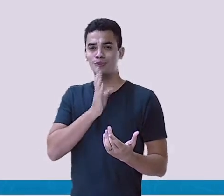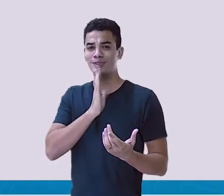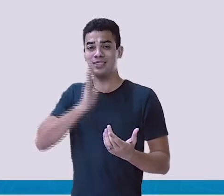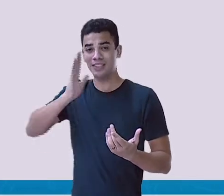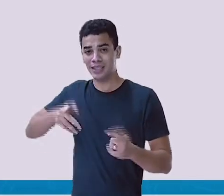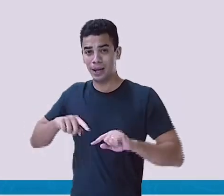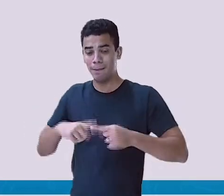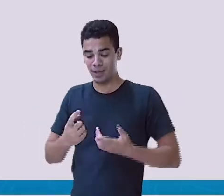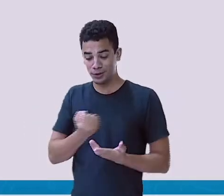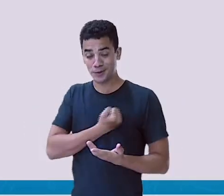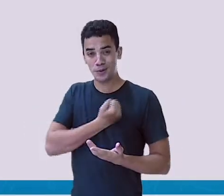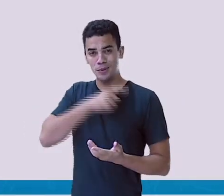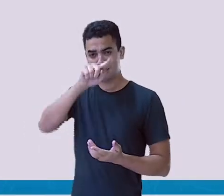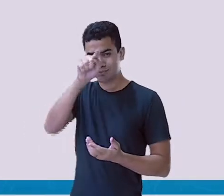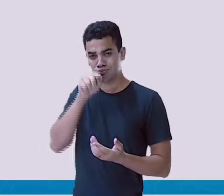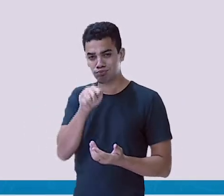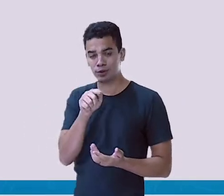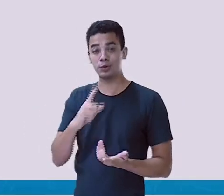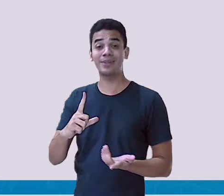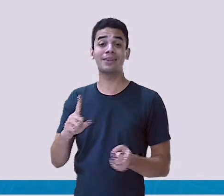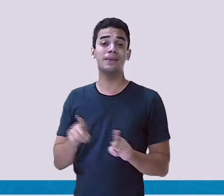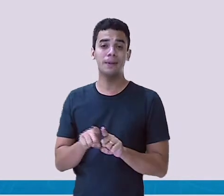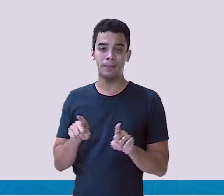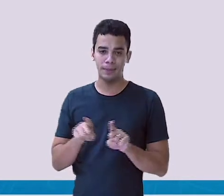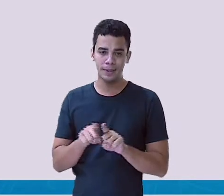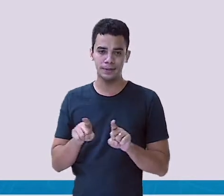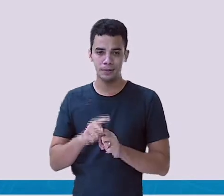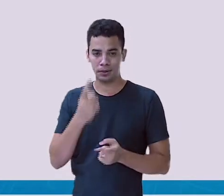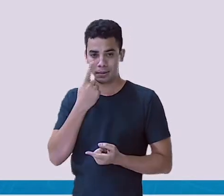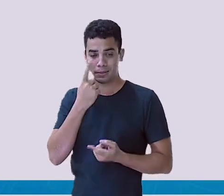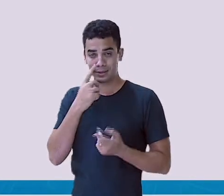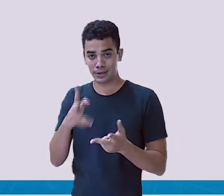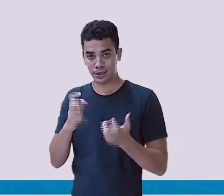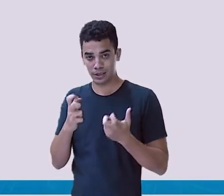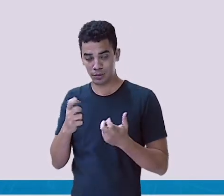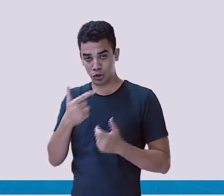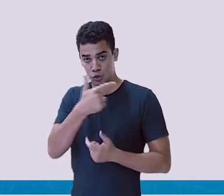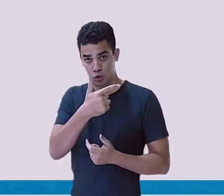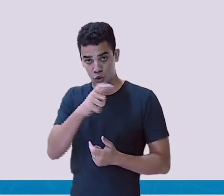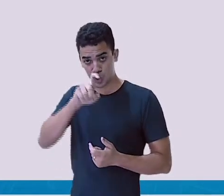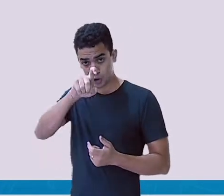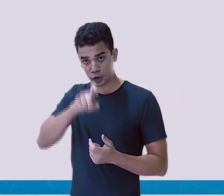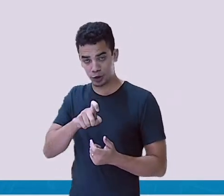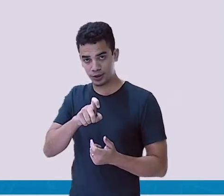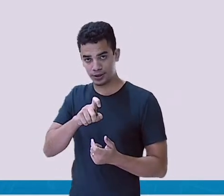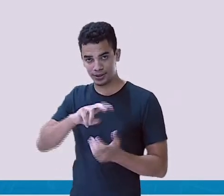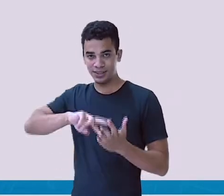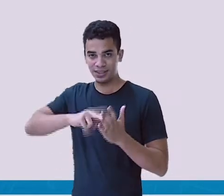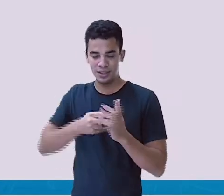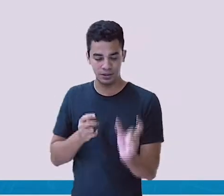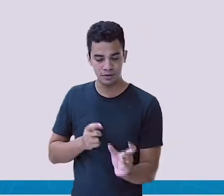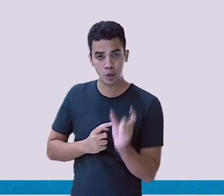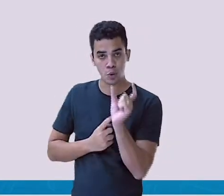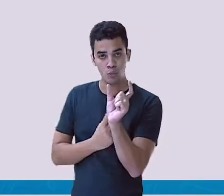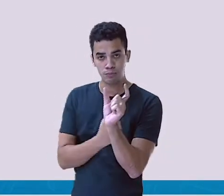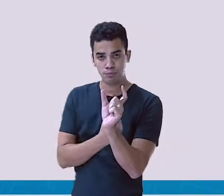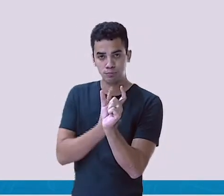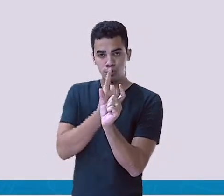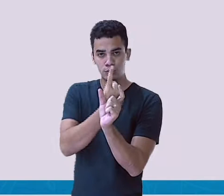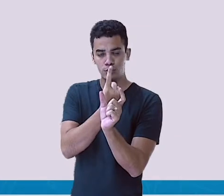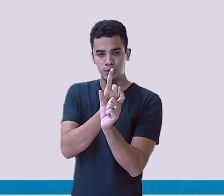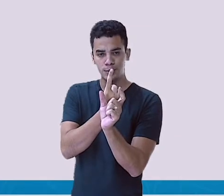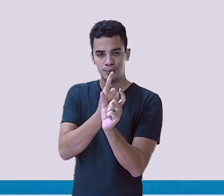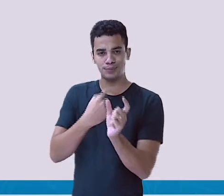Olha, 2x é um monômio, 3x ao quadrado, y à quarta é